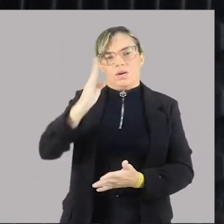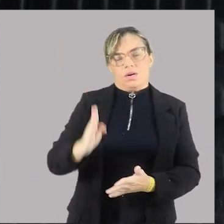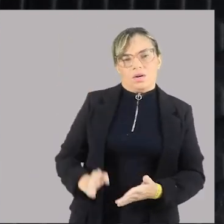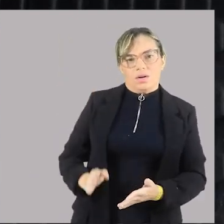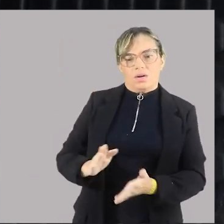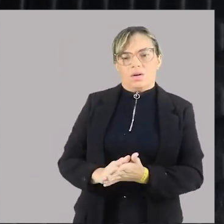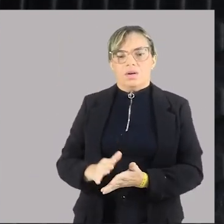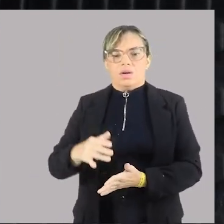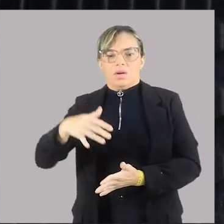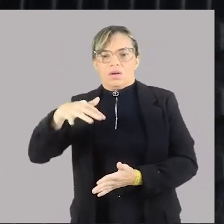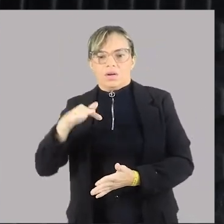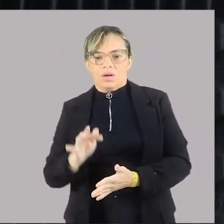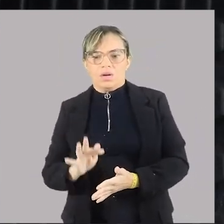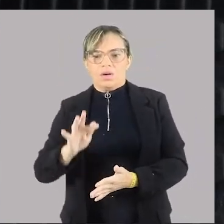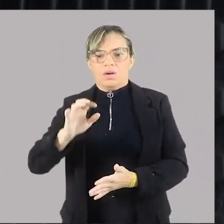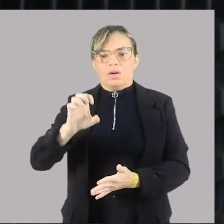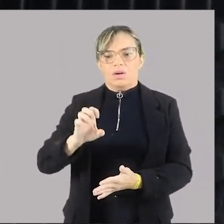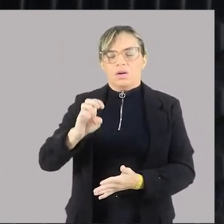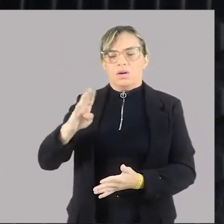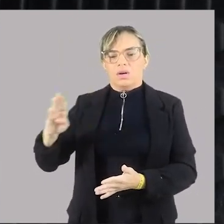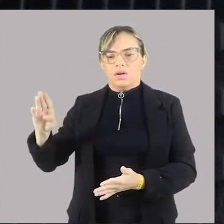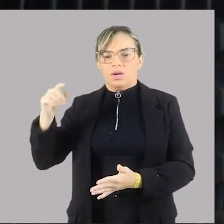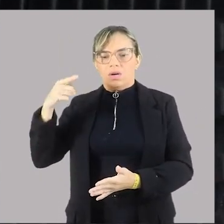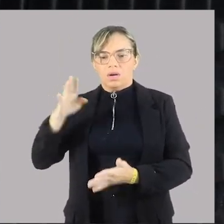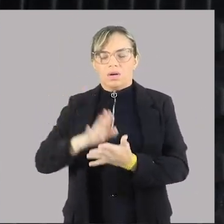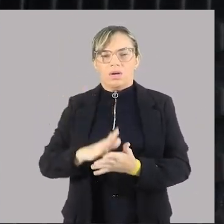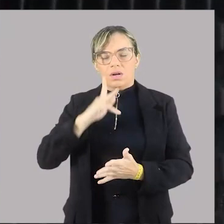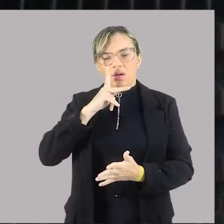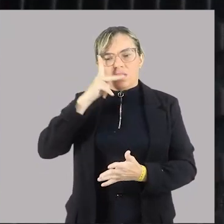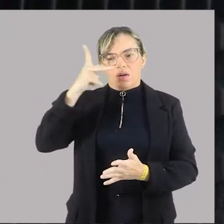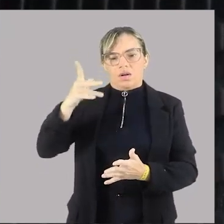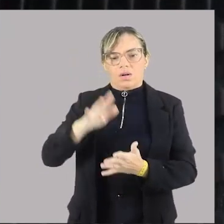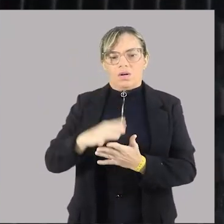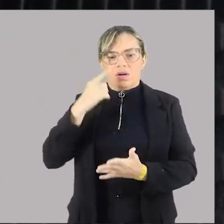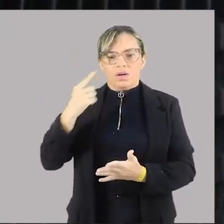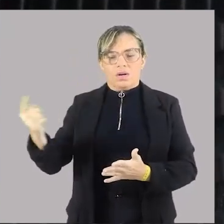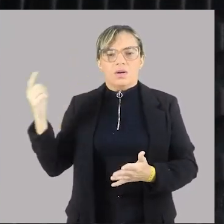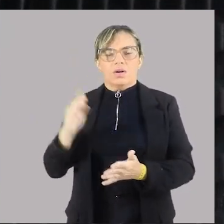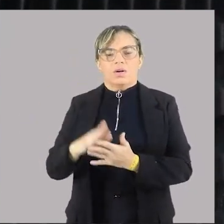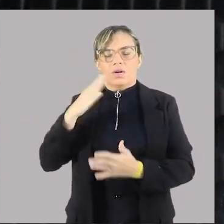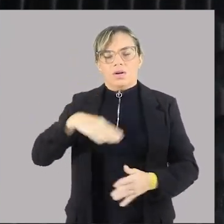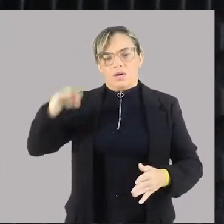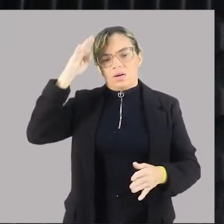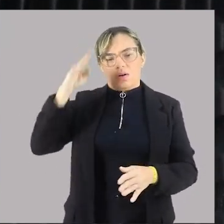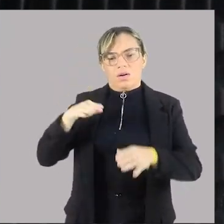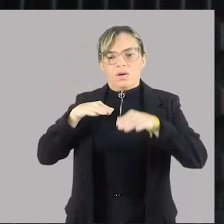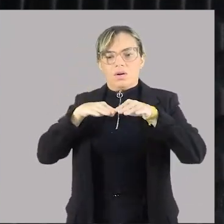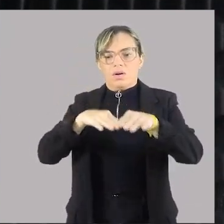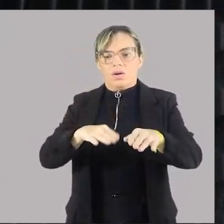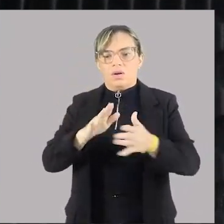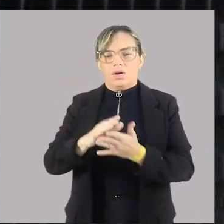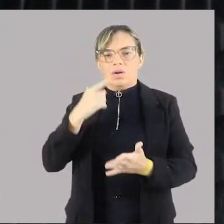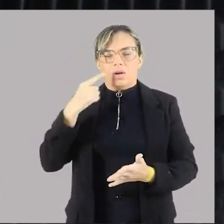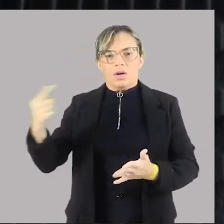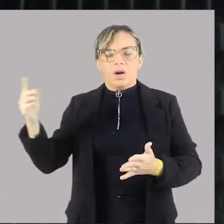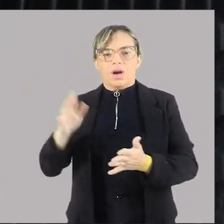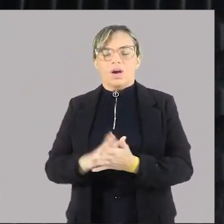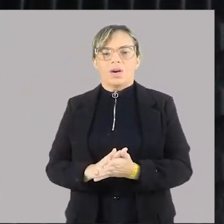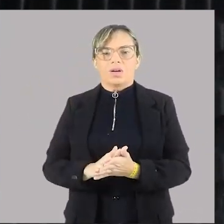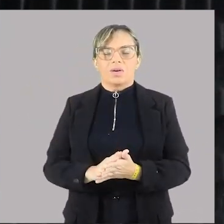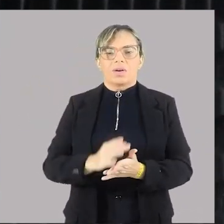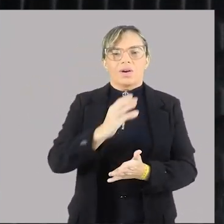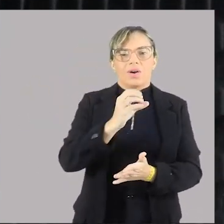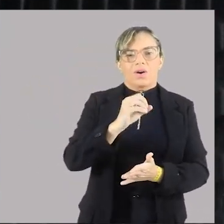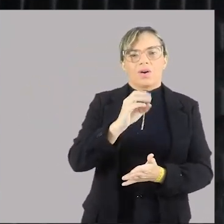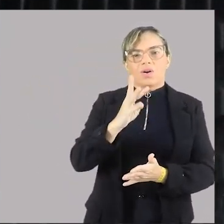da FEB, da Força Expedicionária Brasileira, os pracinha brasileiros, da expressão a cobra vai fumar,